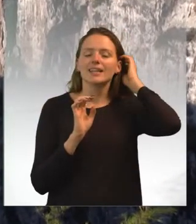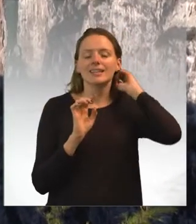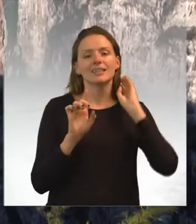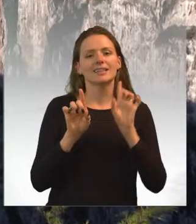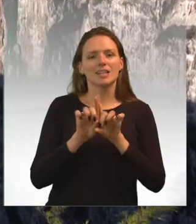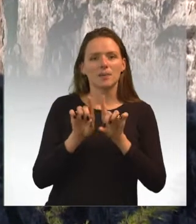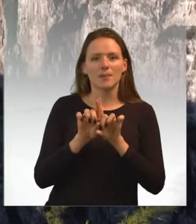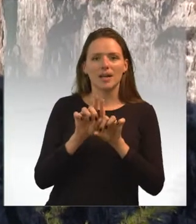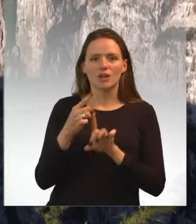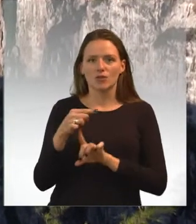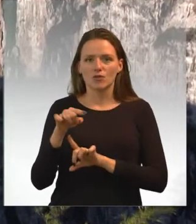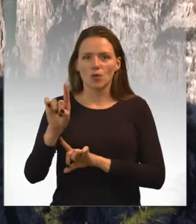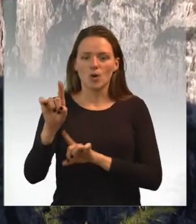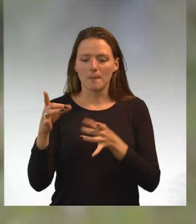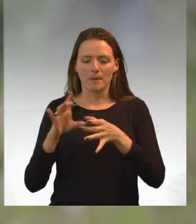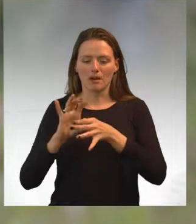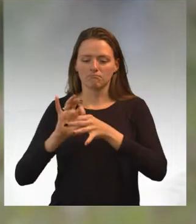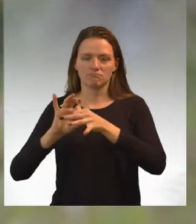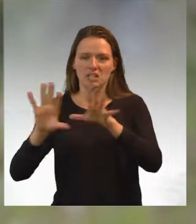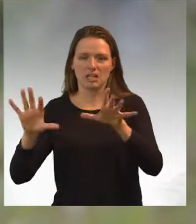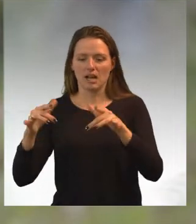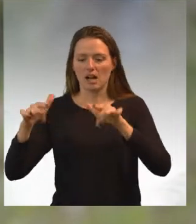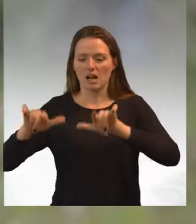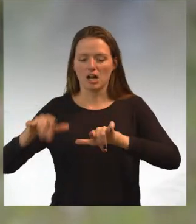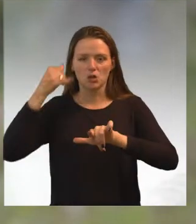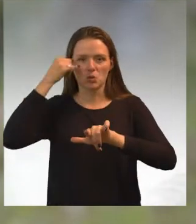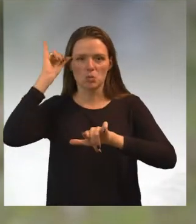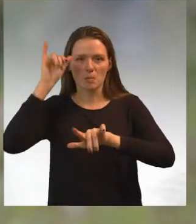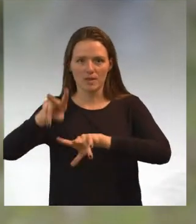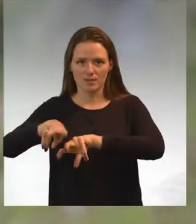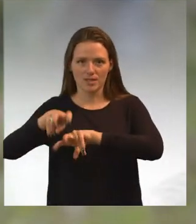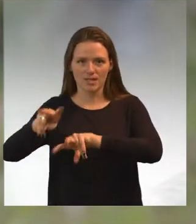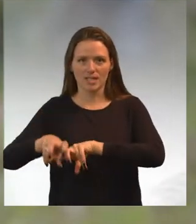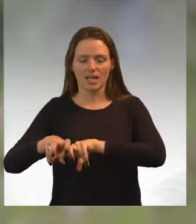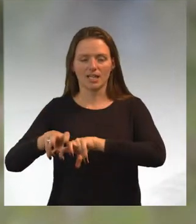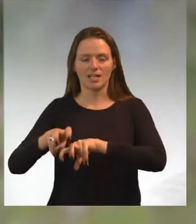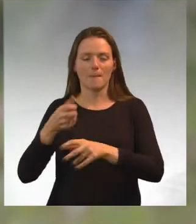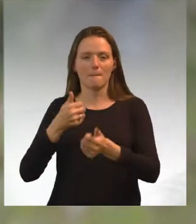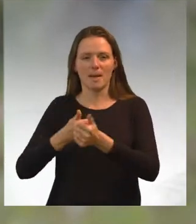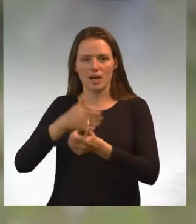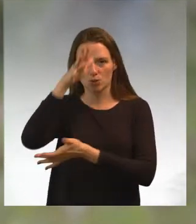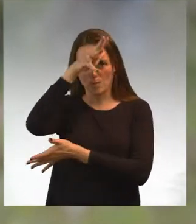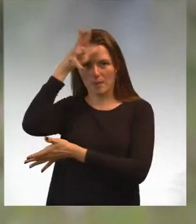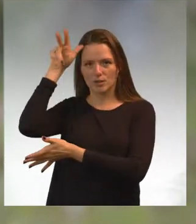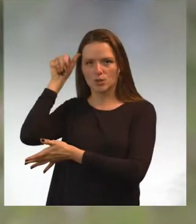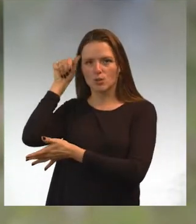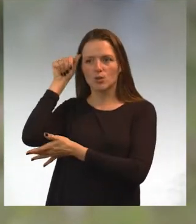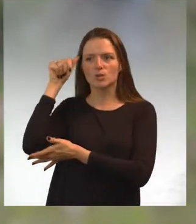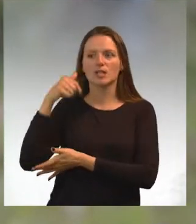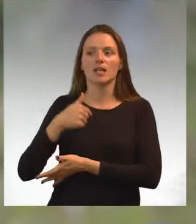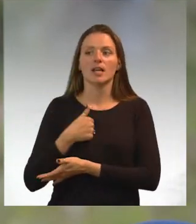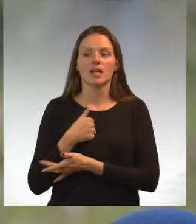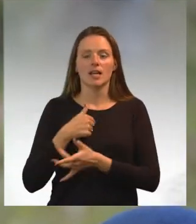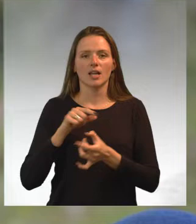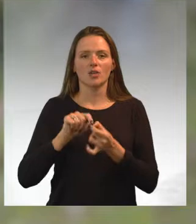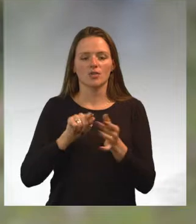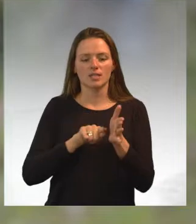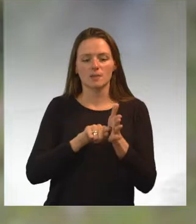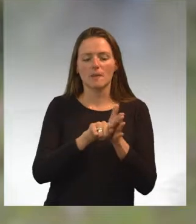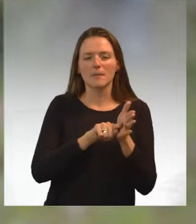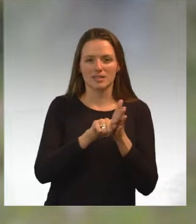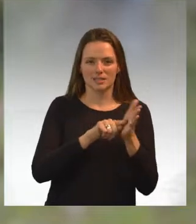levaram para soltar numa fazenda lá no norte de Mato Grosso, onde eu fui dar uma consultoria para o